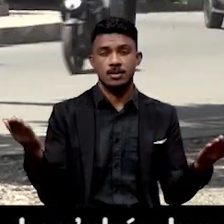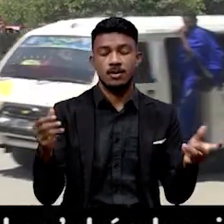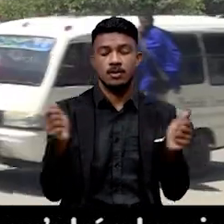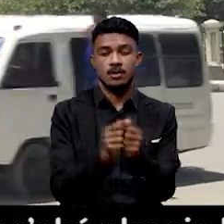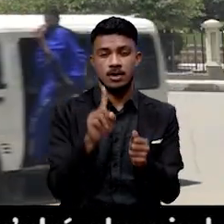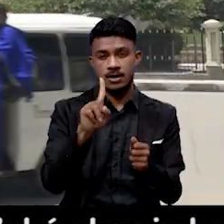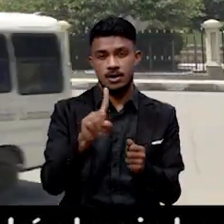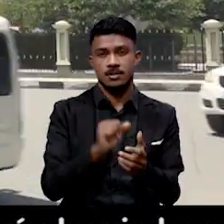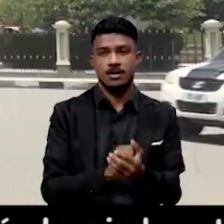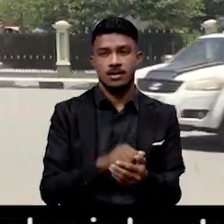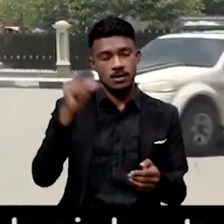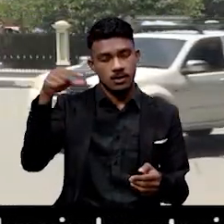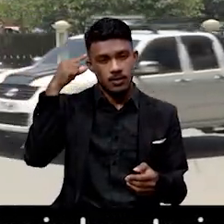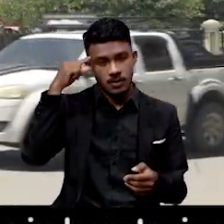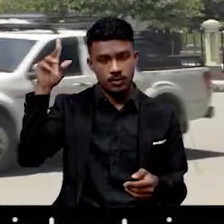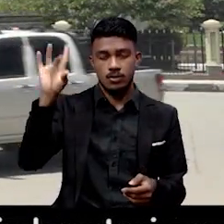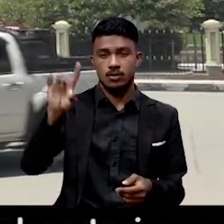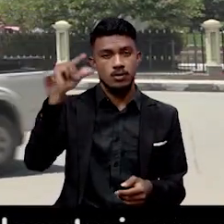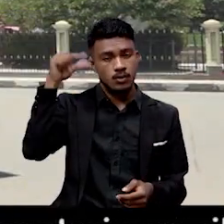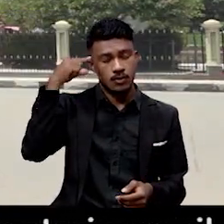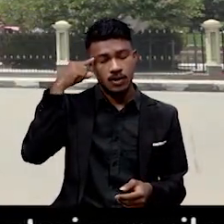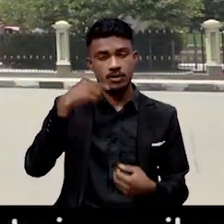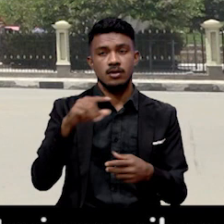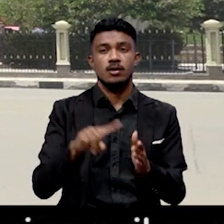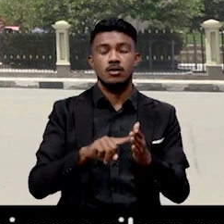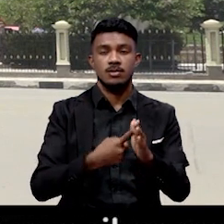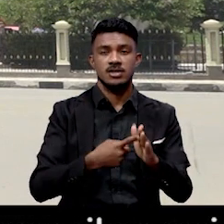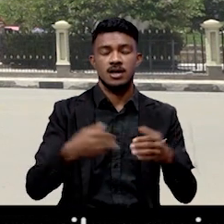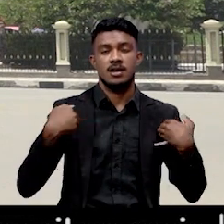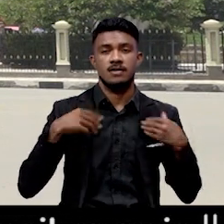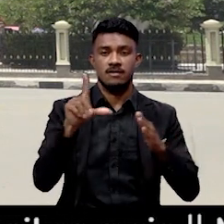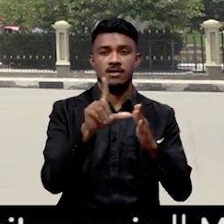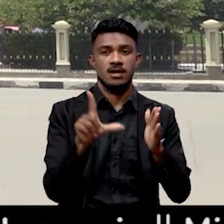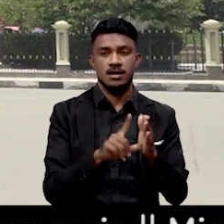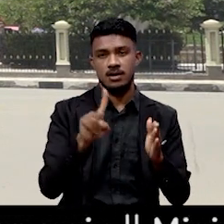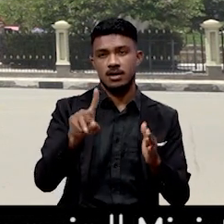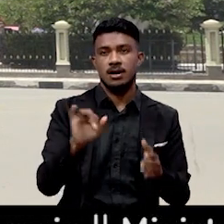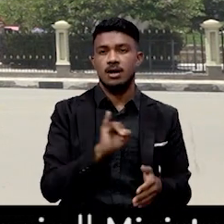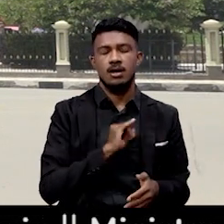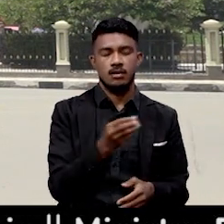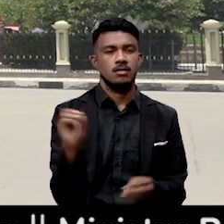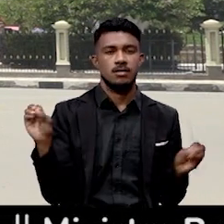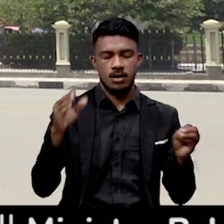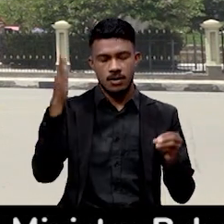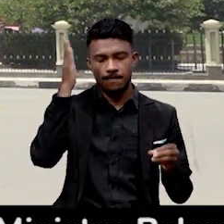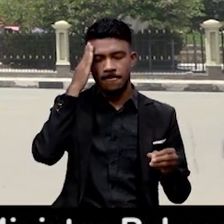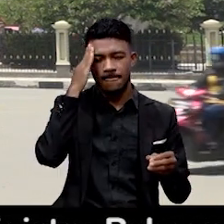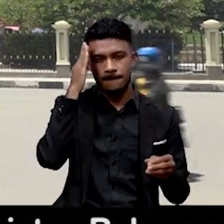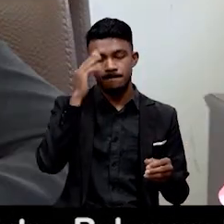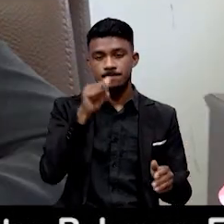nebe hoide nemak governo, o Itabo Governo Constitucional começa a ir a leira Haula lembra o número, mas começa o Conselho Ministro aprova na